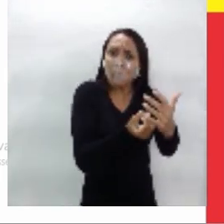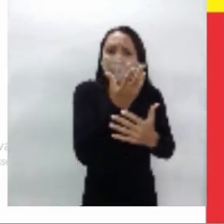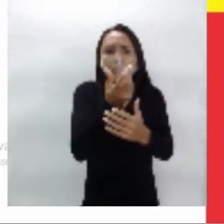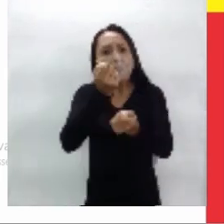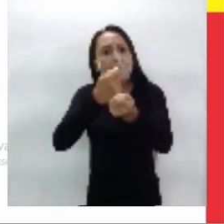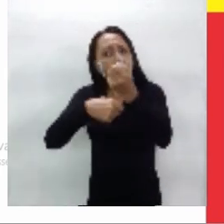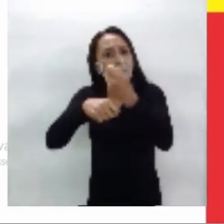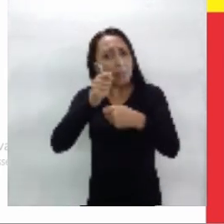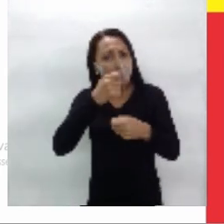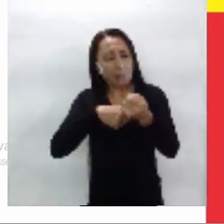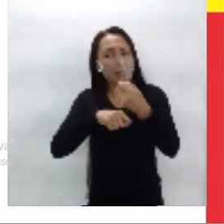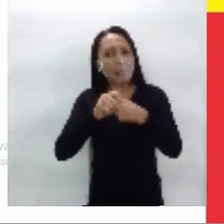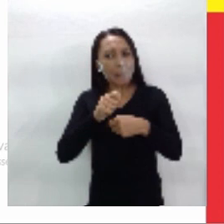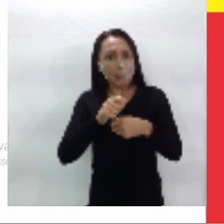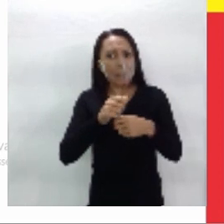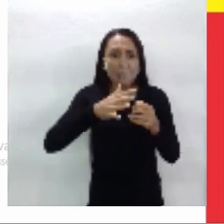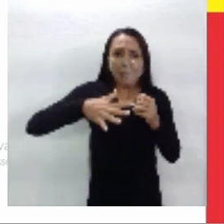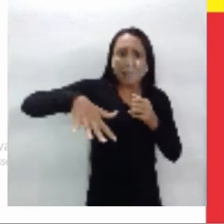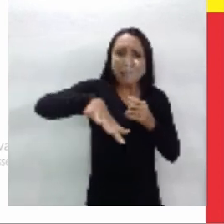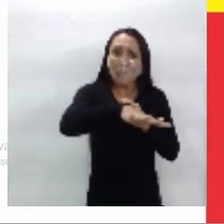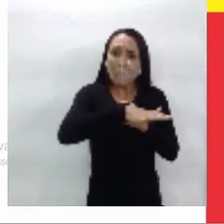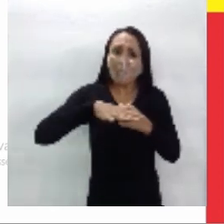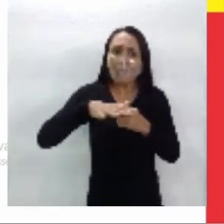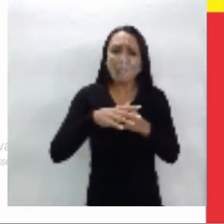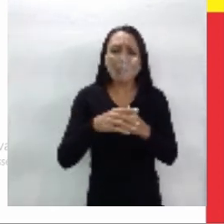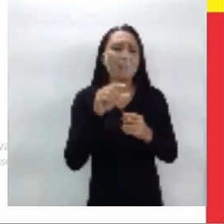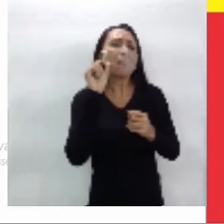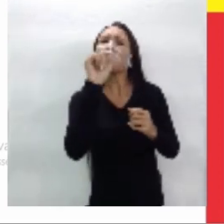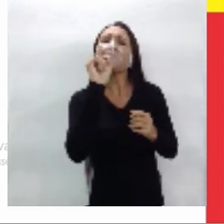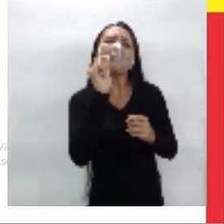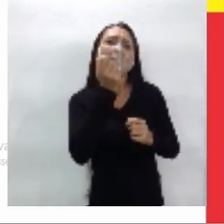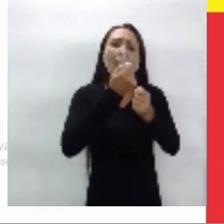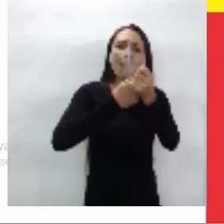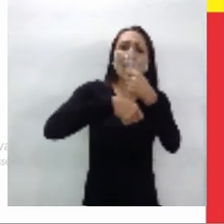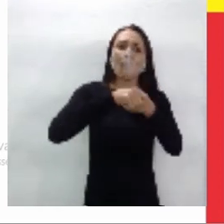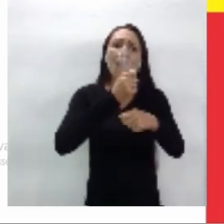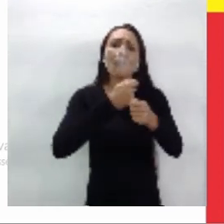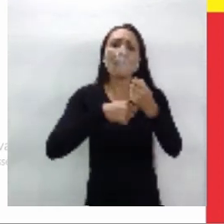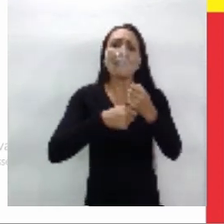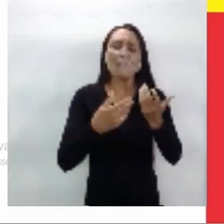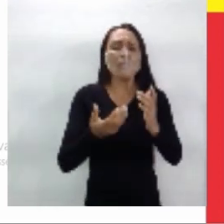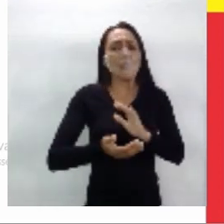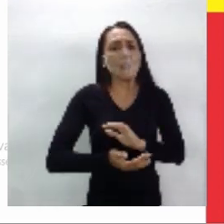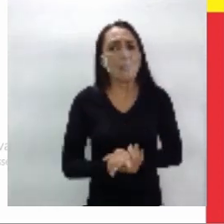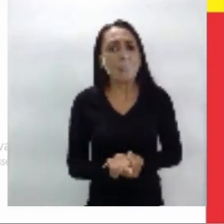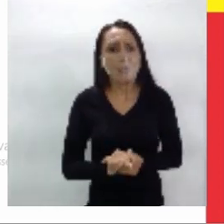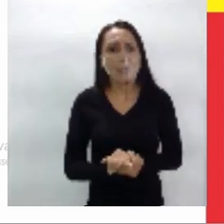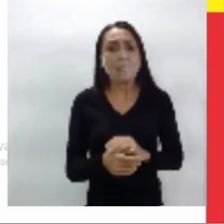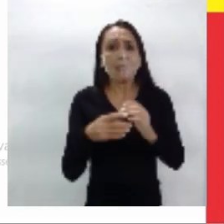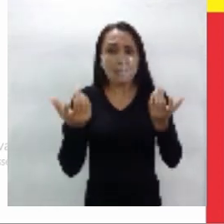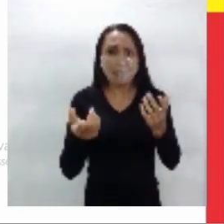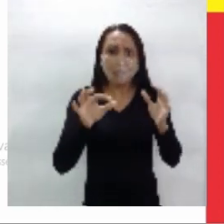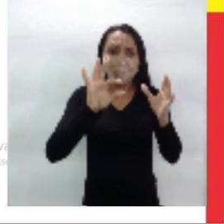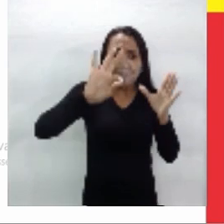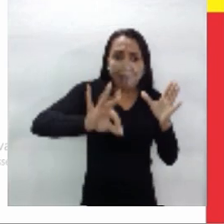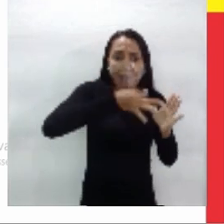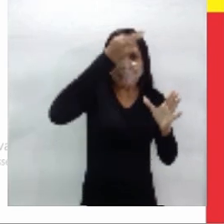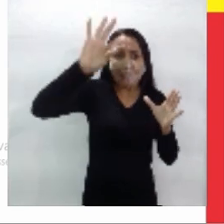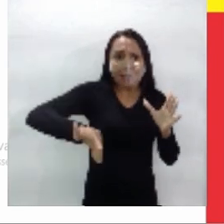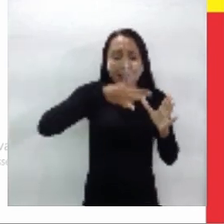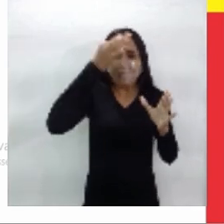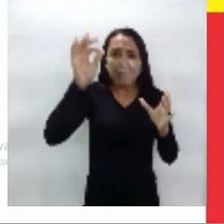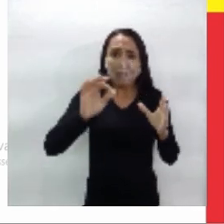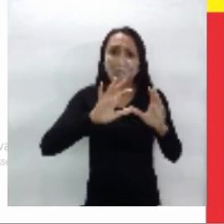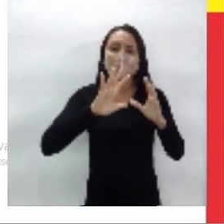essa economia de comércio. E quem era esse comércio? Manufaturado, ou seja,